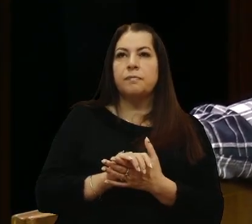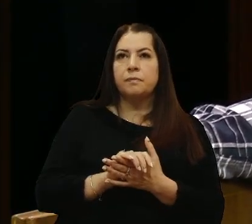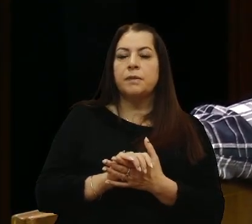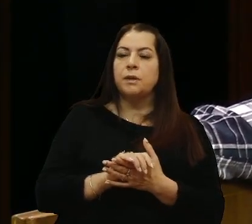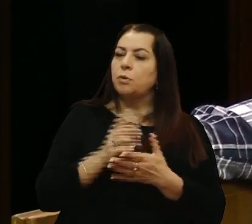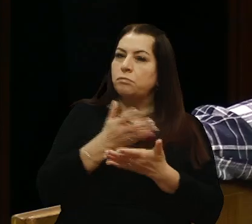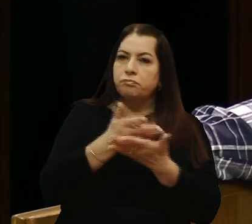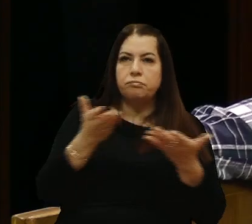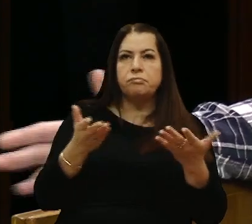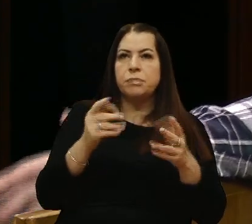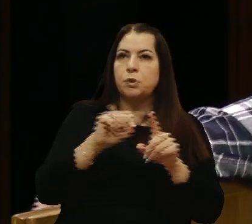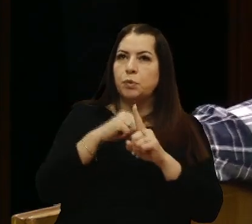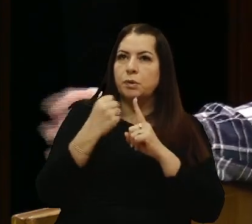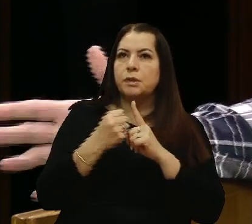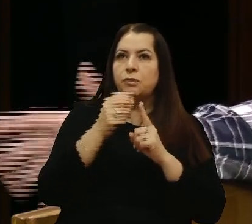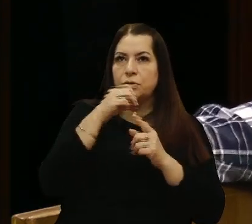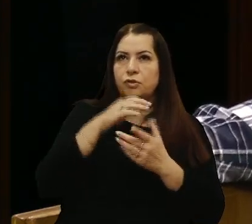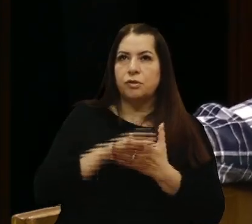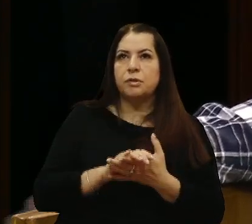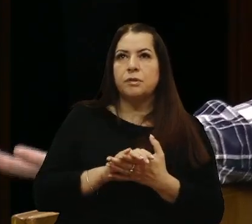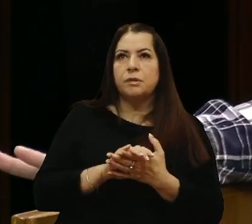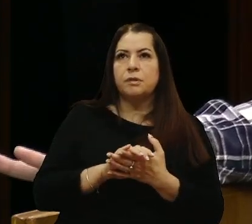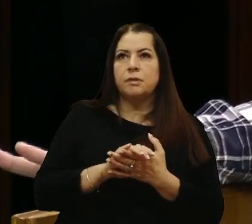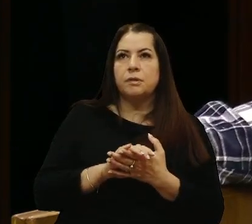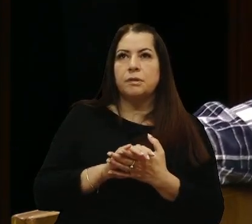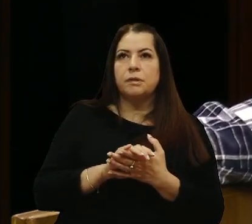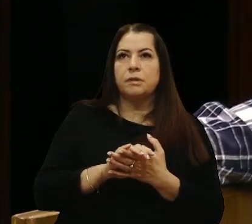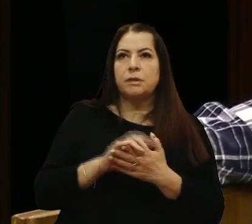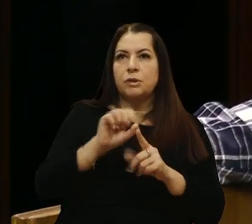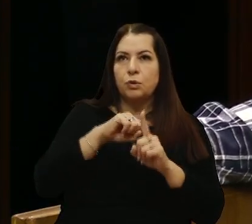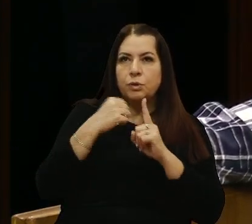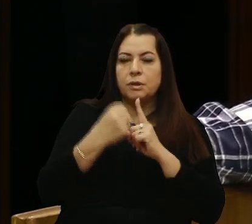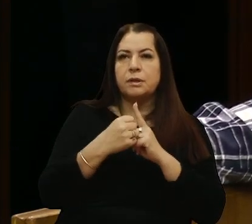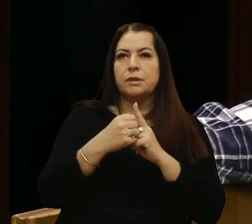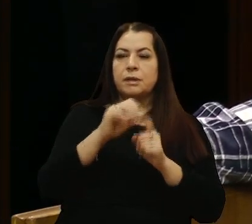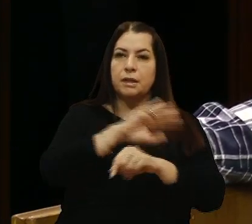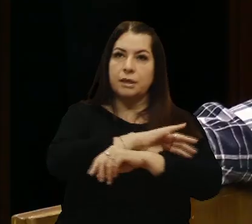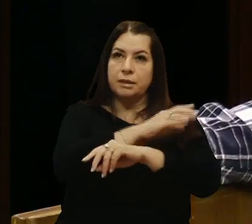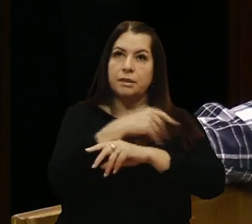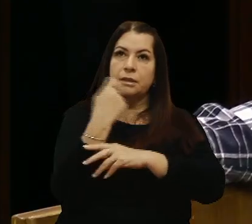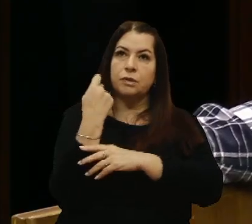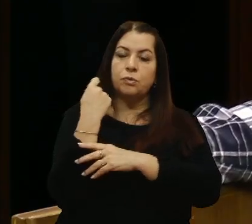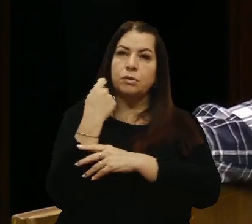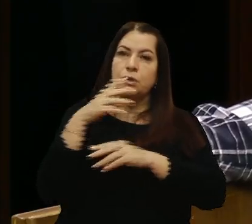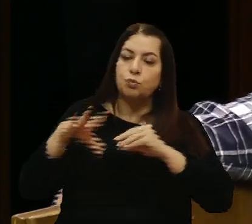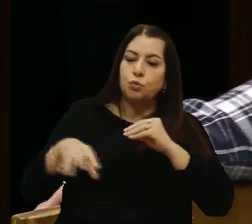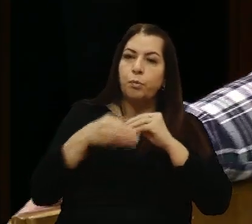à disposição da Sociedade de Caxias do Sul, da Sociedade da Serra Gaúcha, que queira se